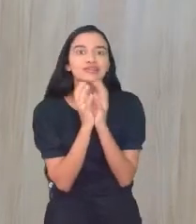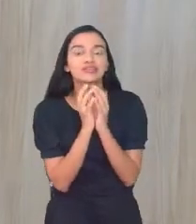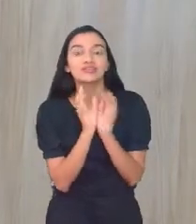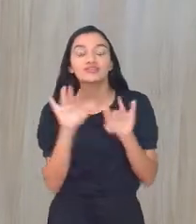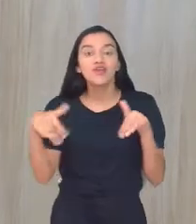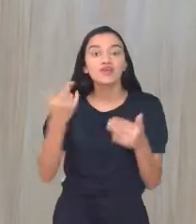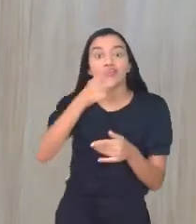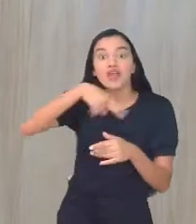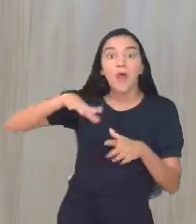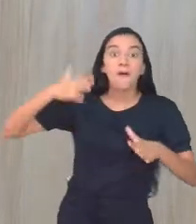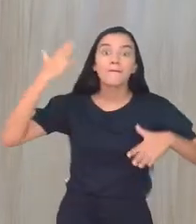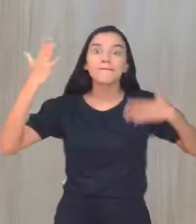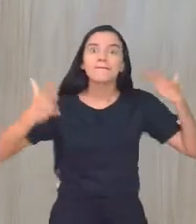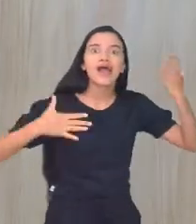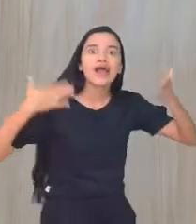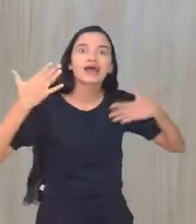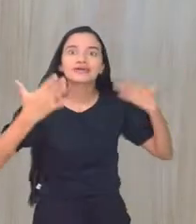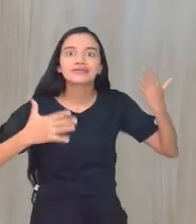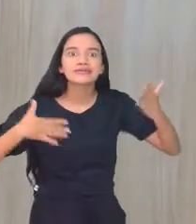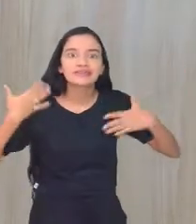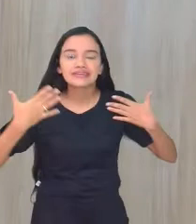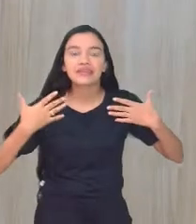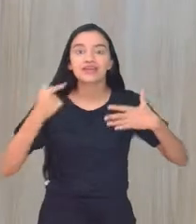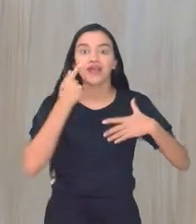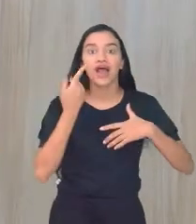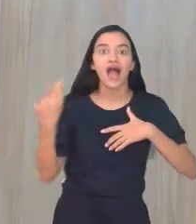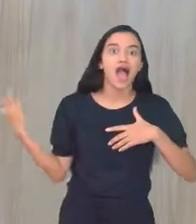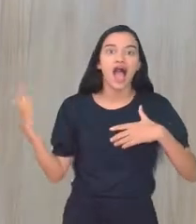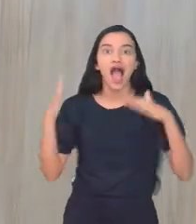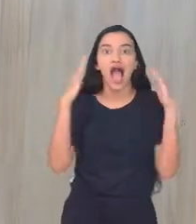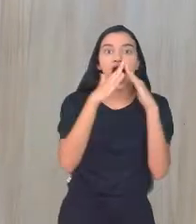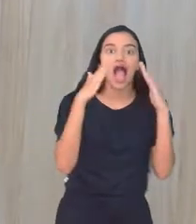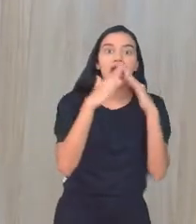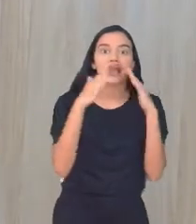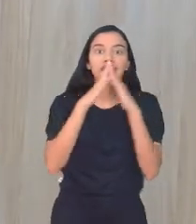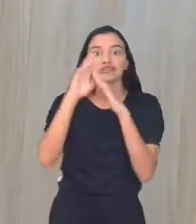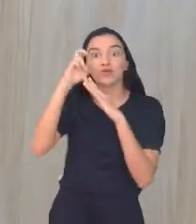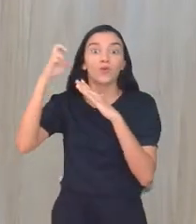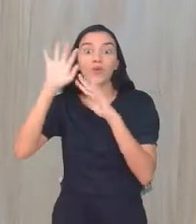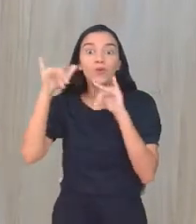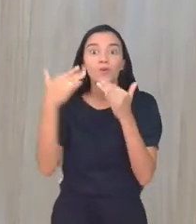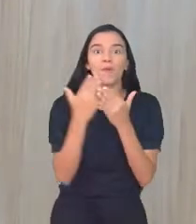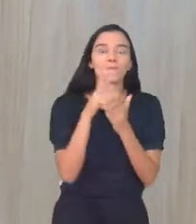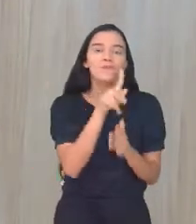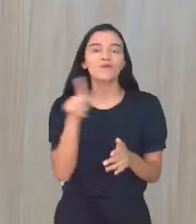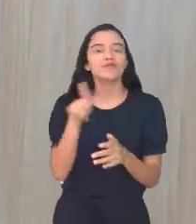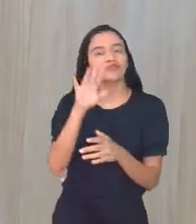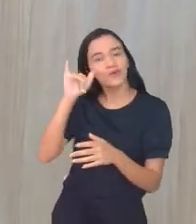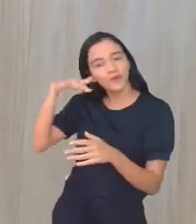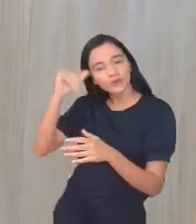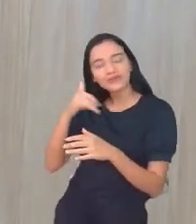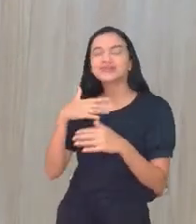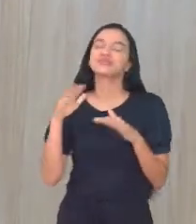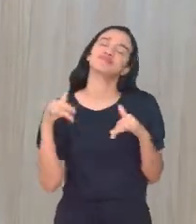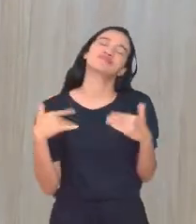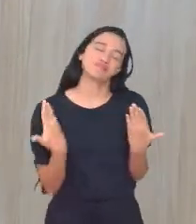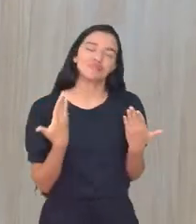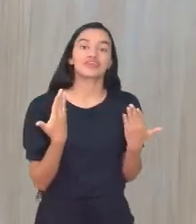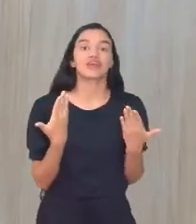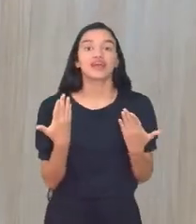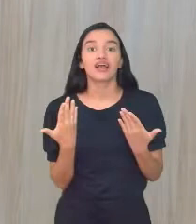fazer um passeio à Casa da Cultura com o professor Luciano